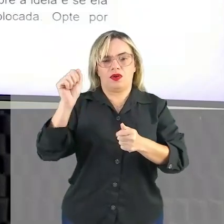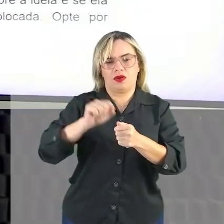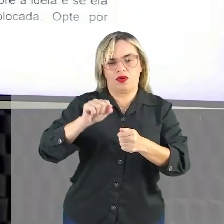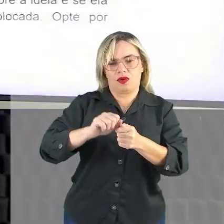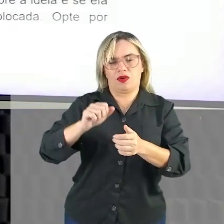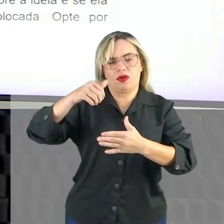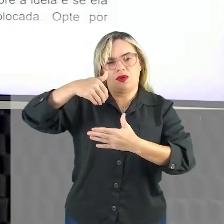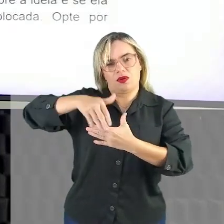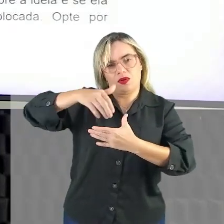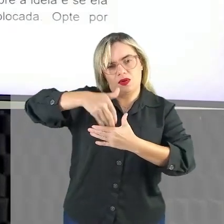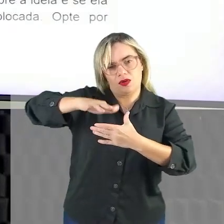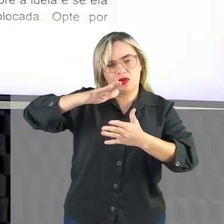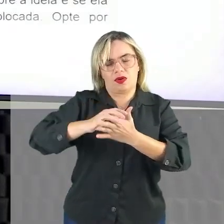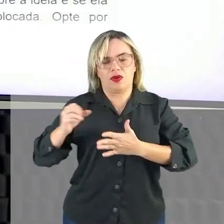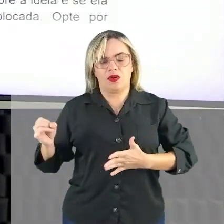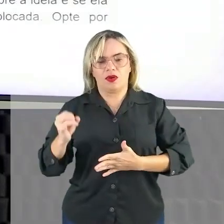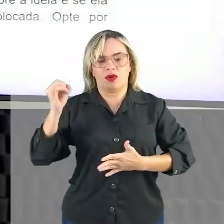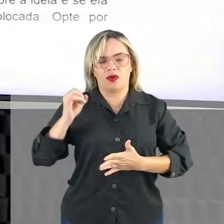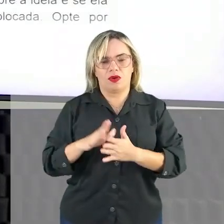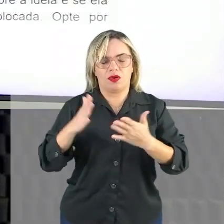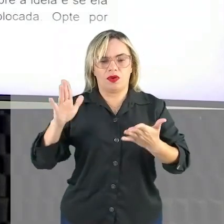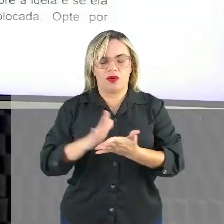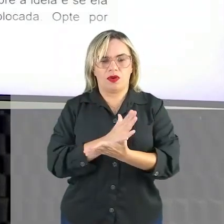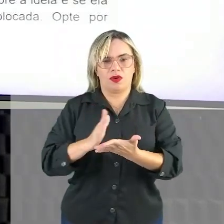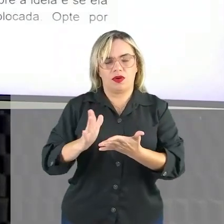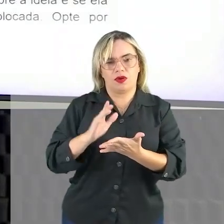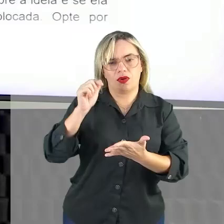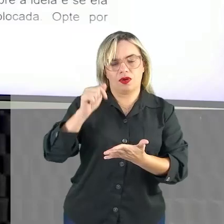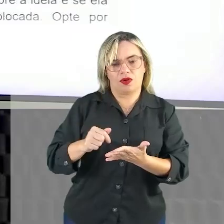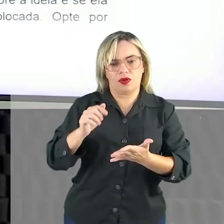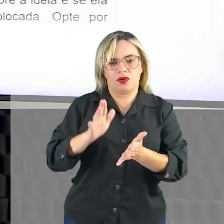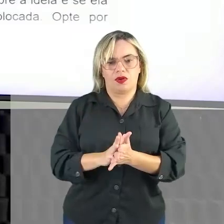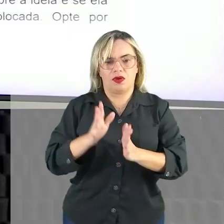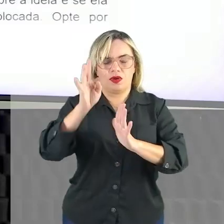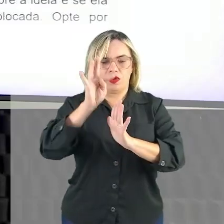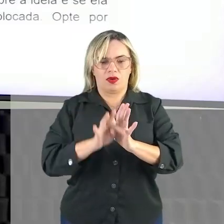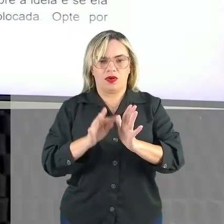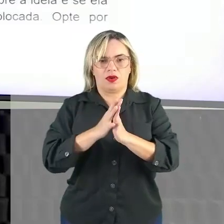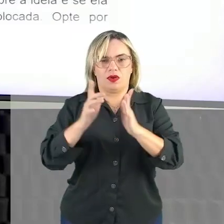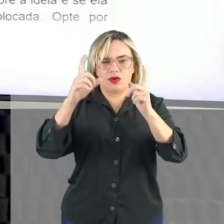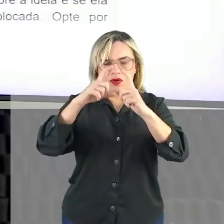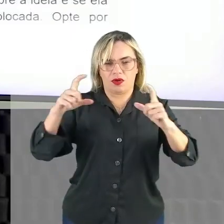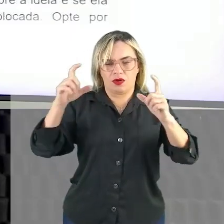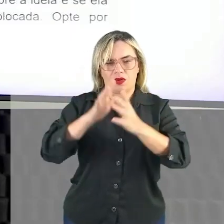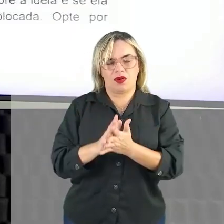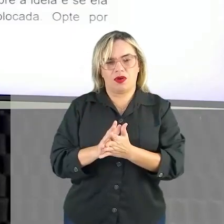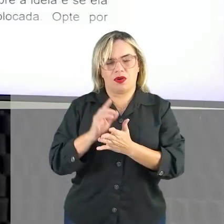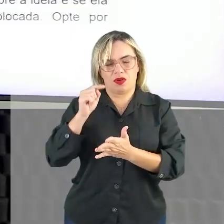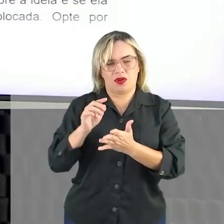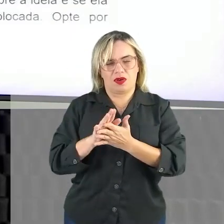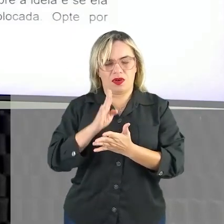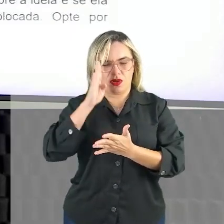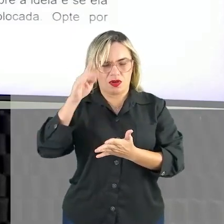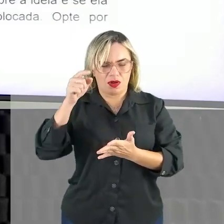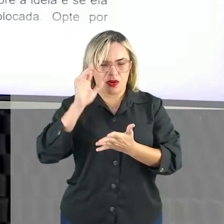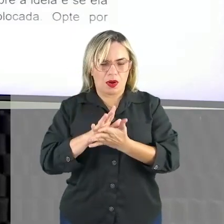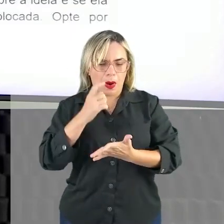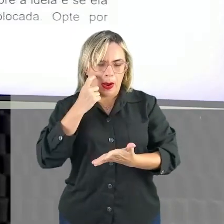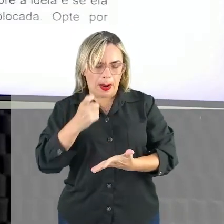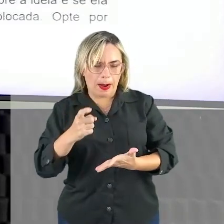dica muito importante. Em algumas partes do texto é mais interessante que você coloque